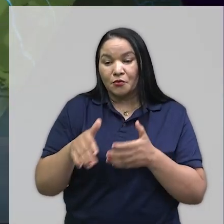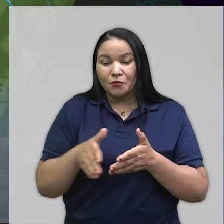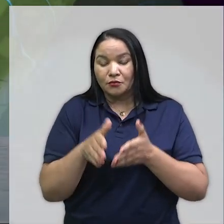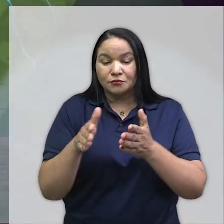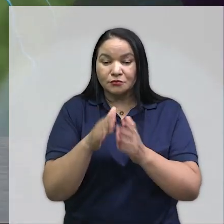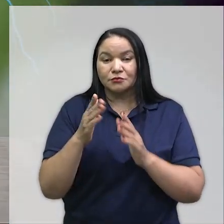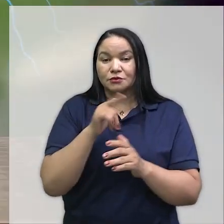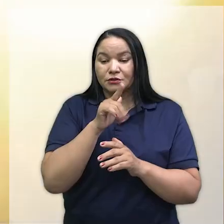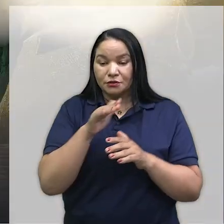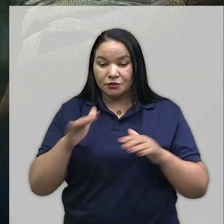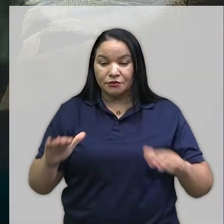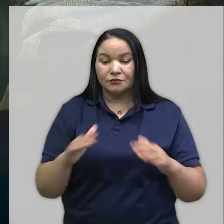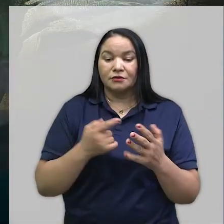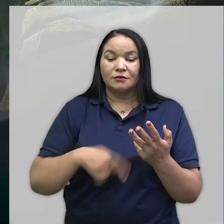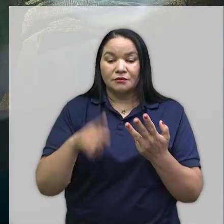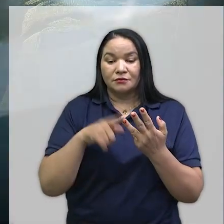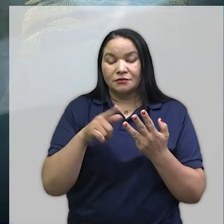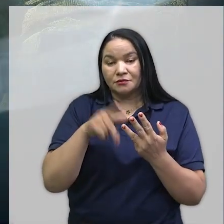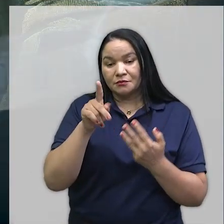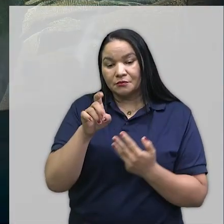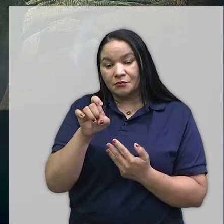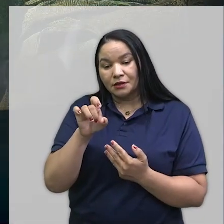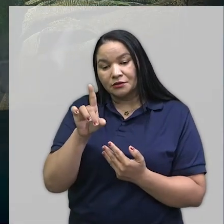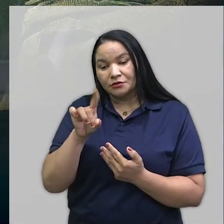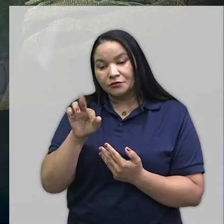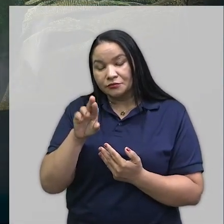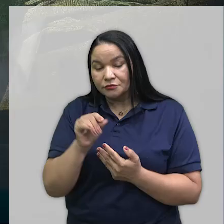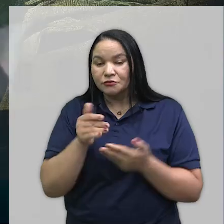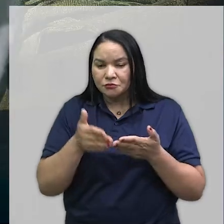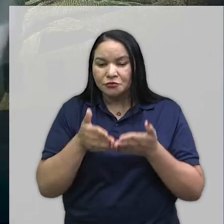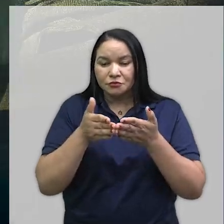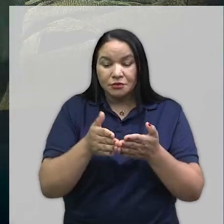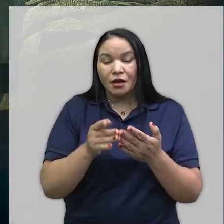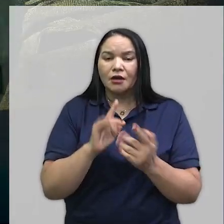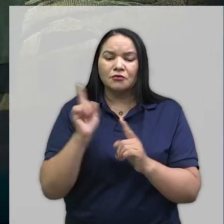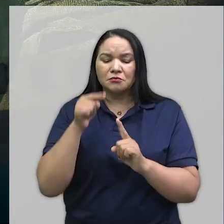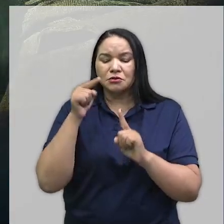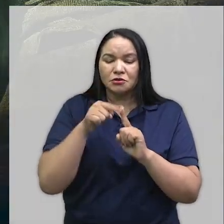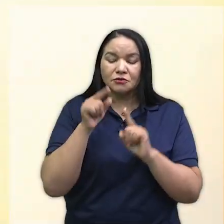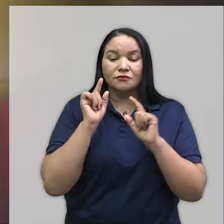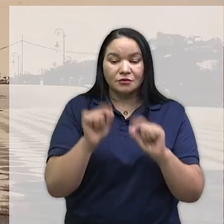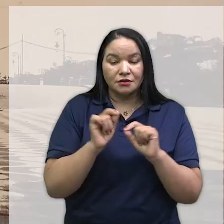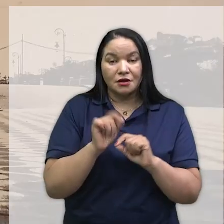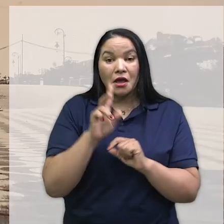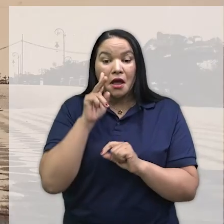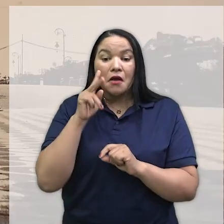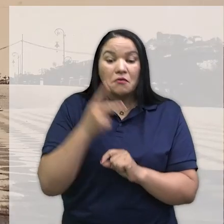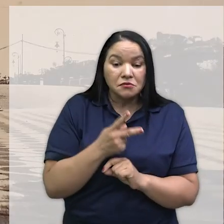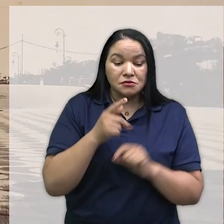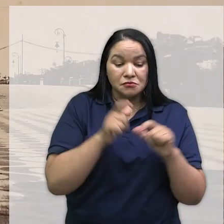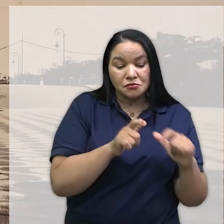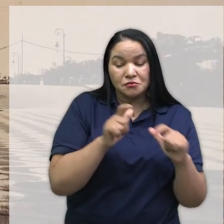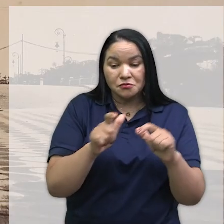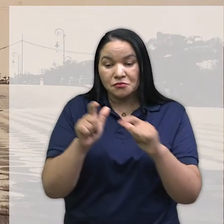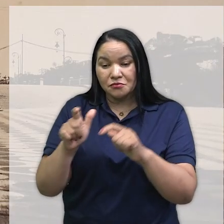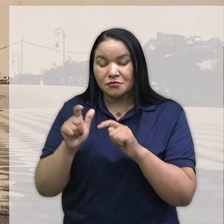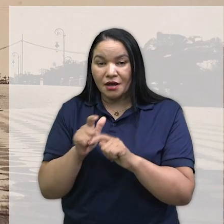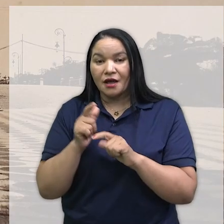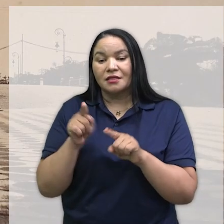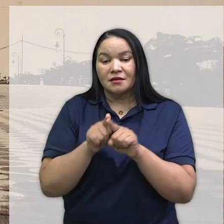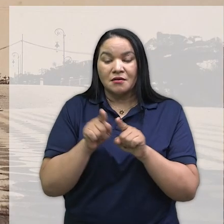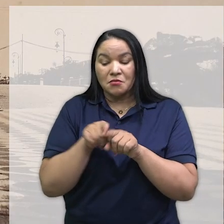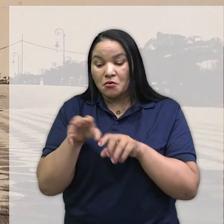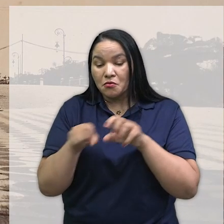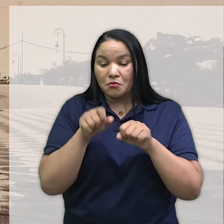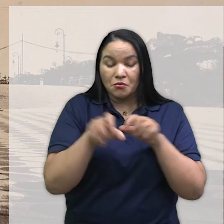e a expedição também de Pedro Teixeira. Qual era o objetivo, professor? Reconhecer a região e explorar